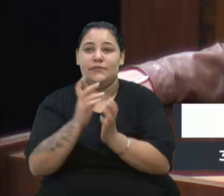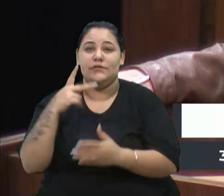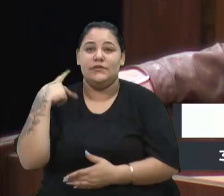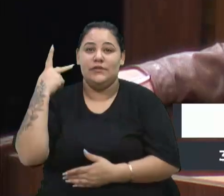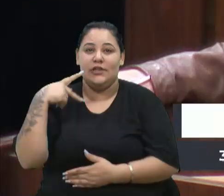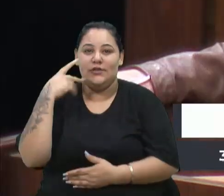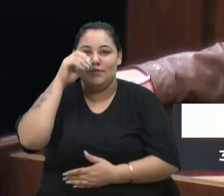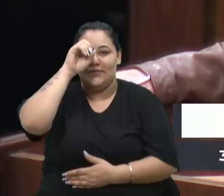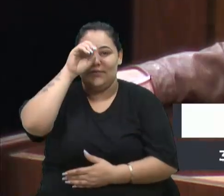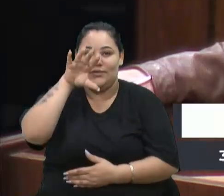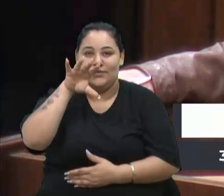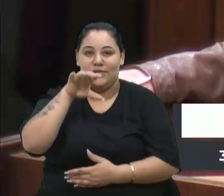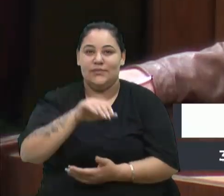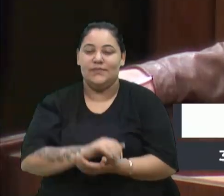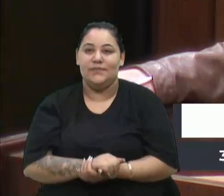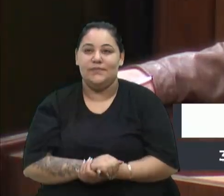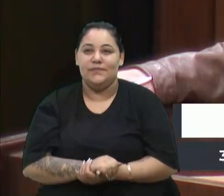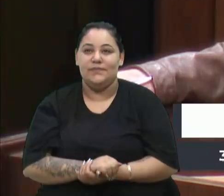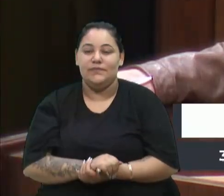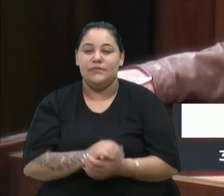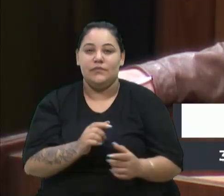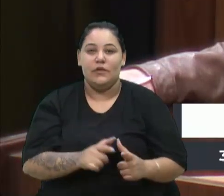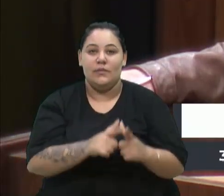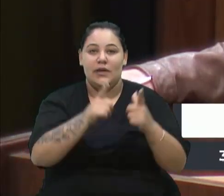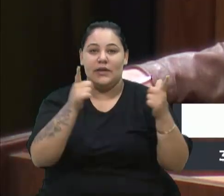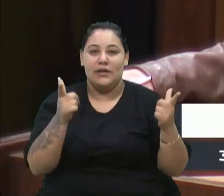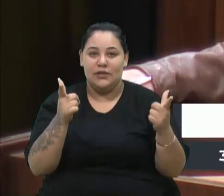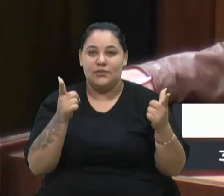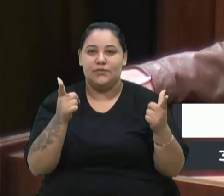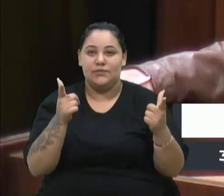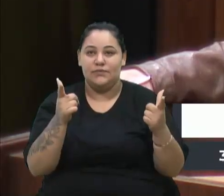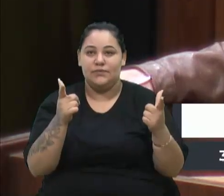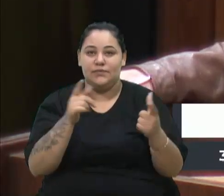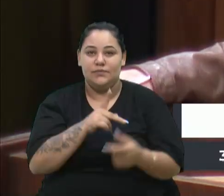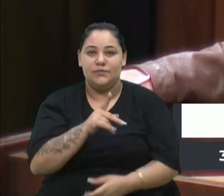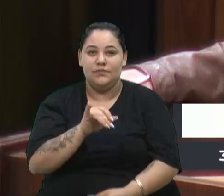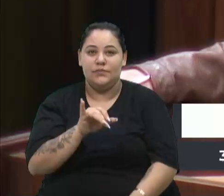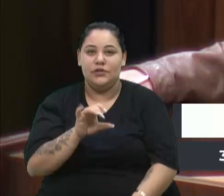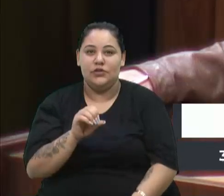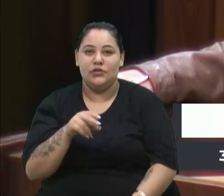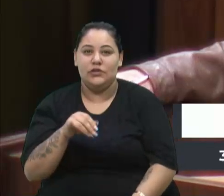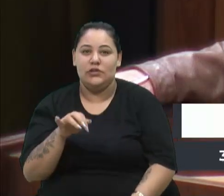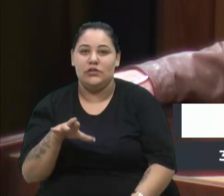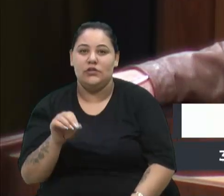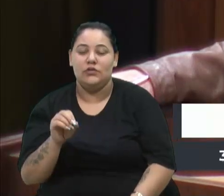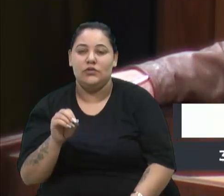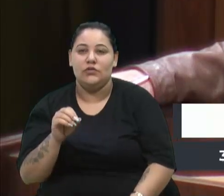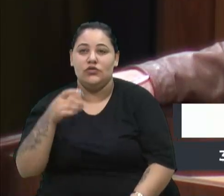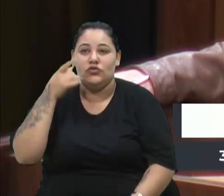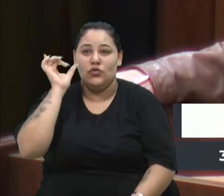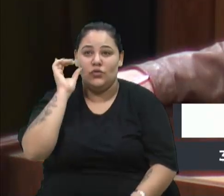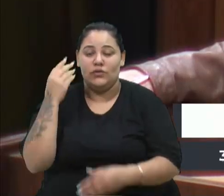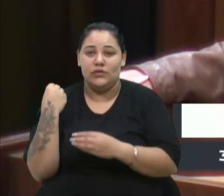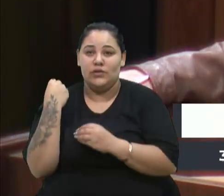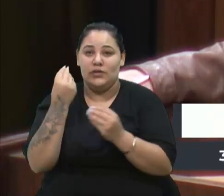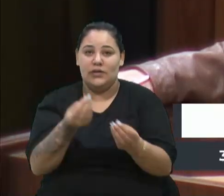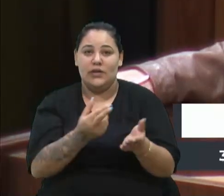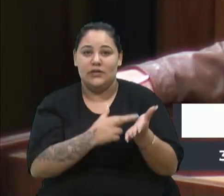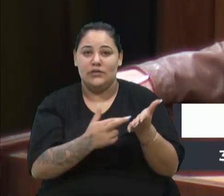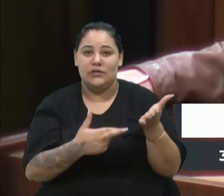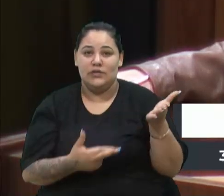vereador Fiuza, a matéria do Jornal Pioneiro de ontem, dia 16 de maio, sobre a entrega do relatório